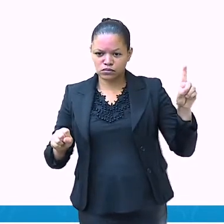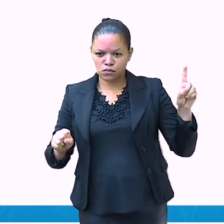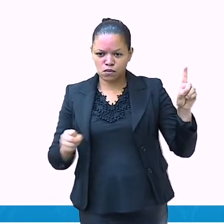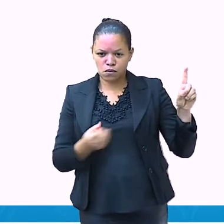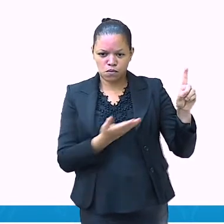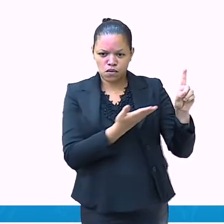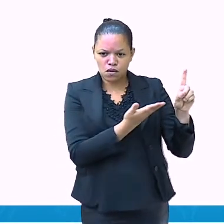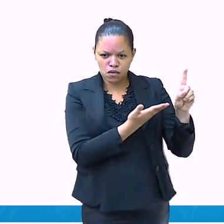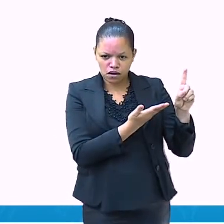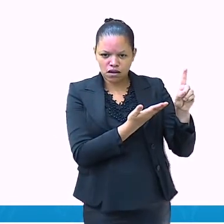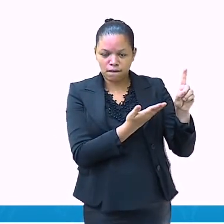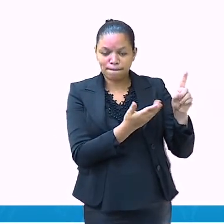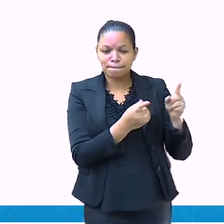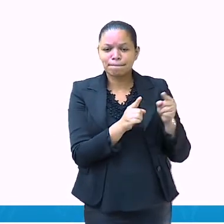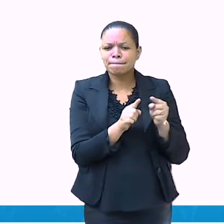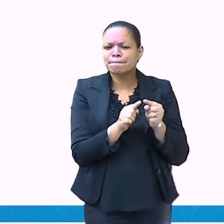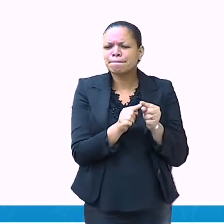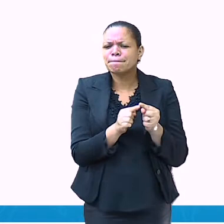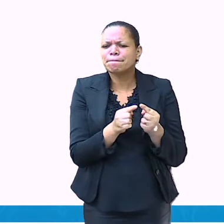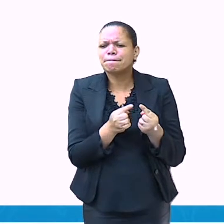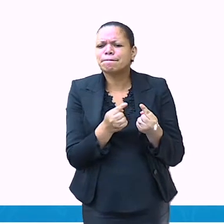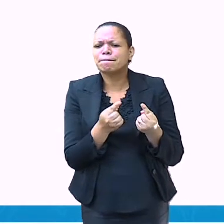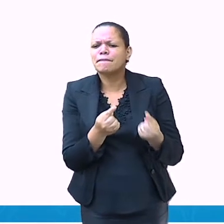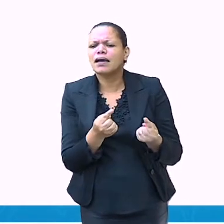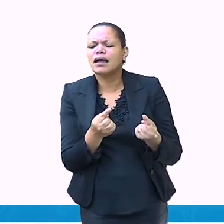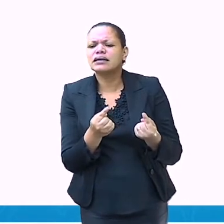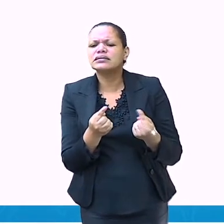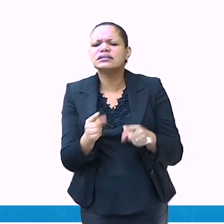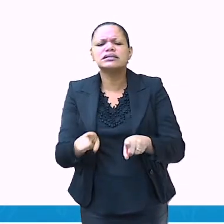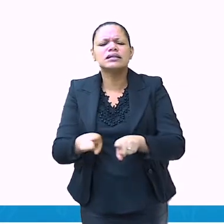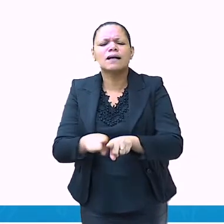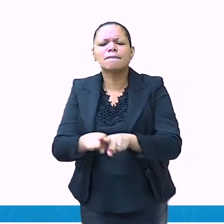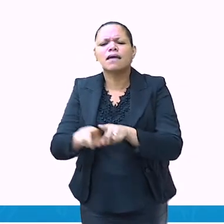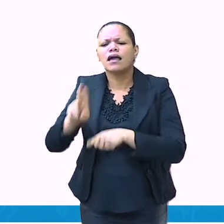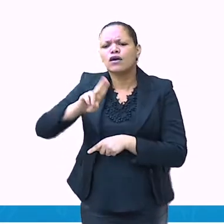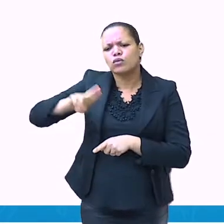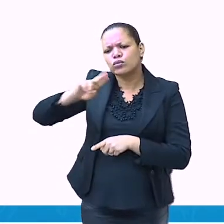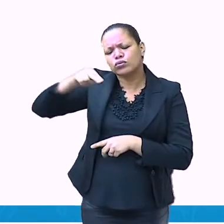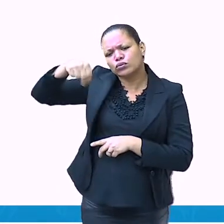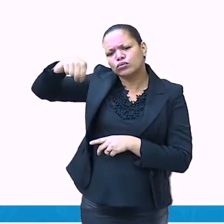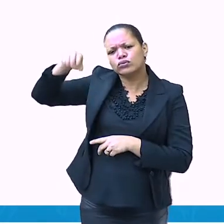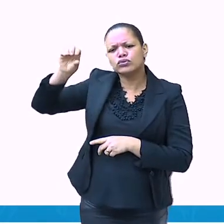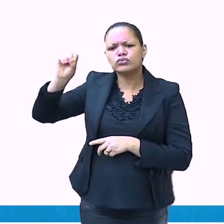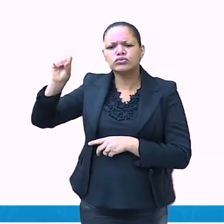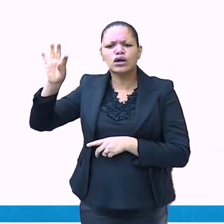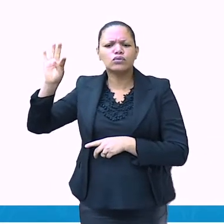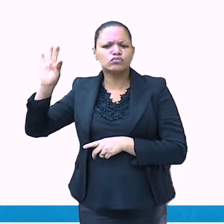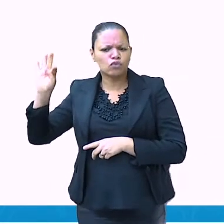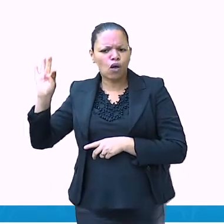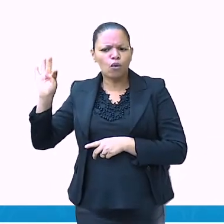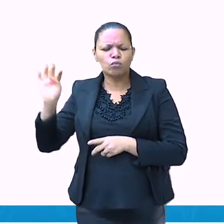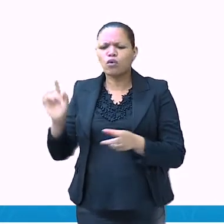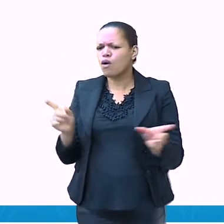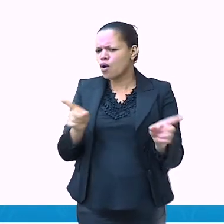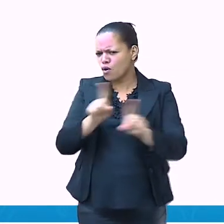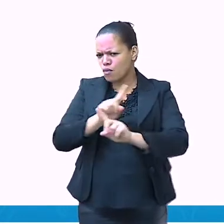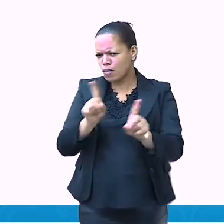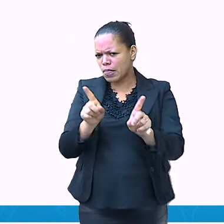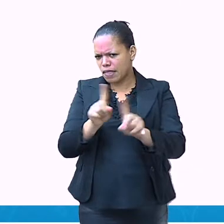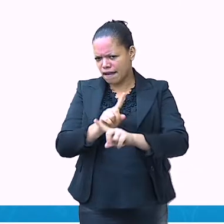ele, he was not. He wasn't. Ele não